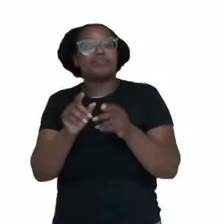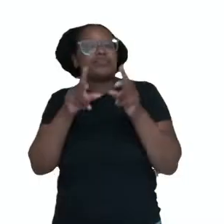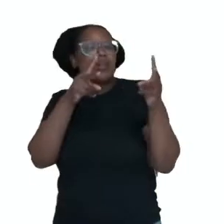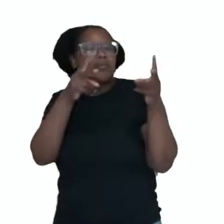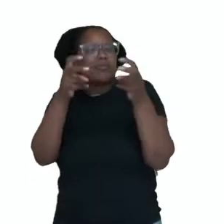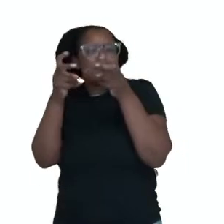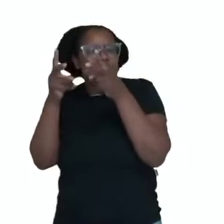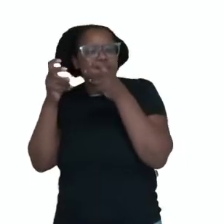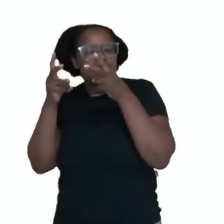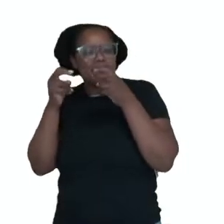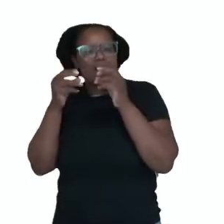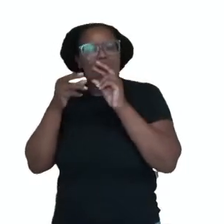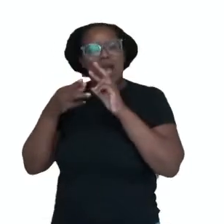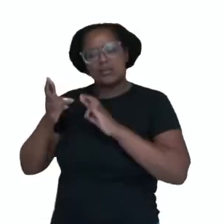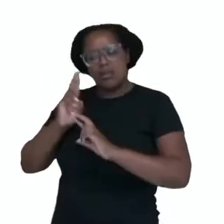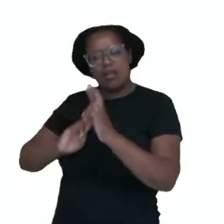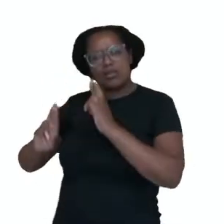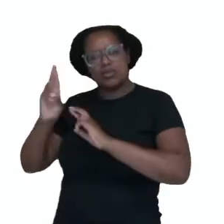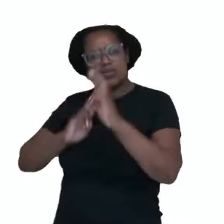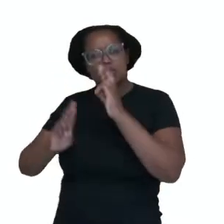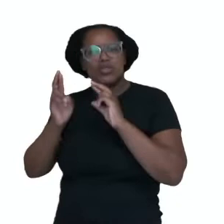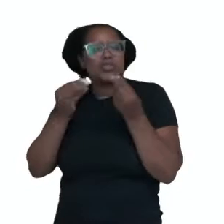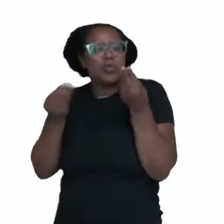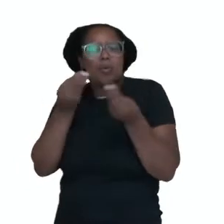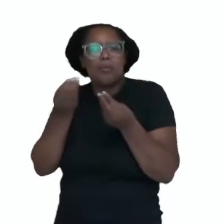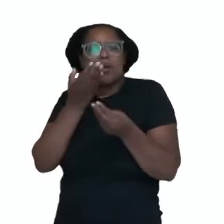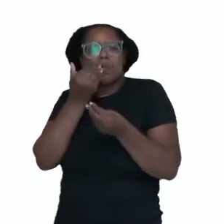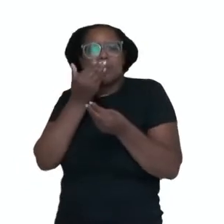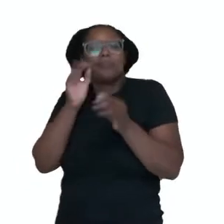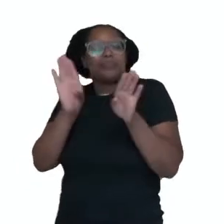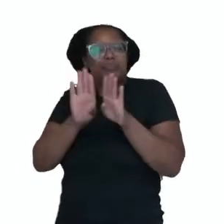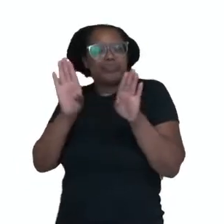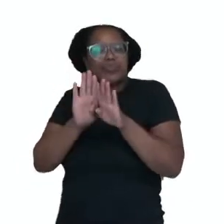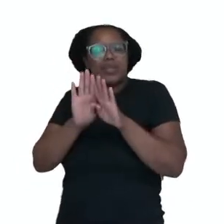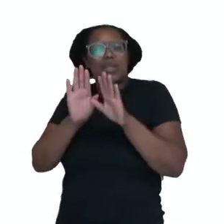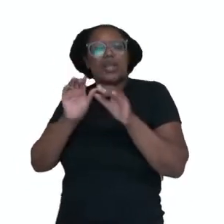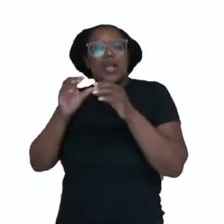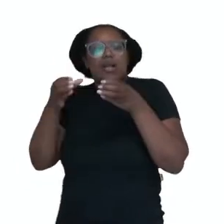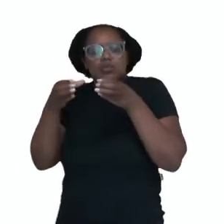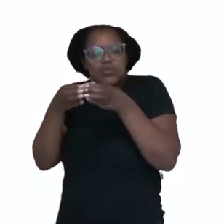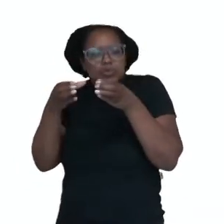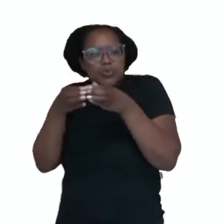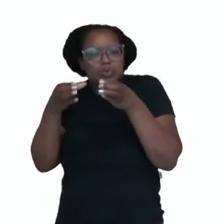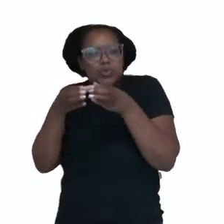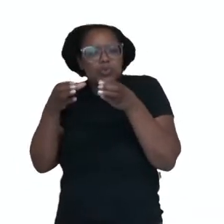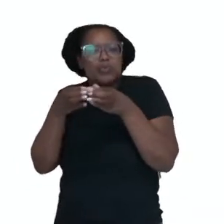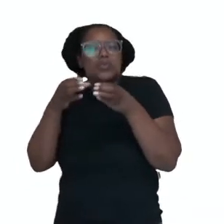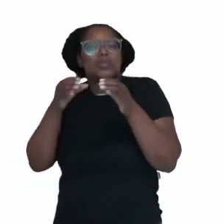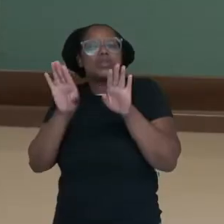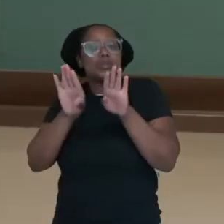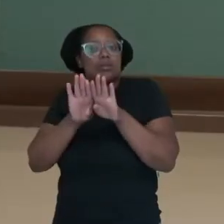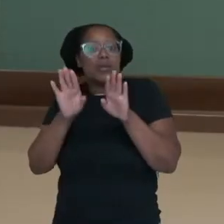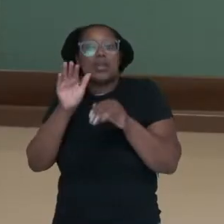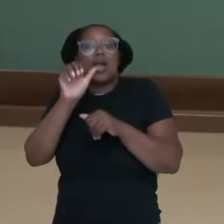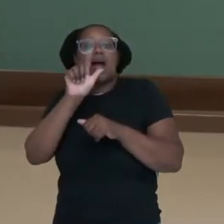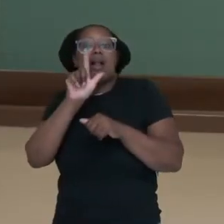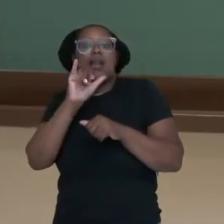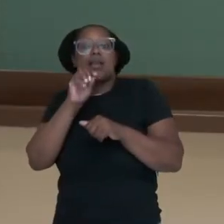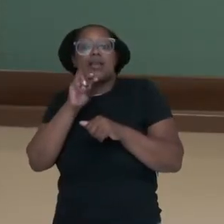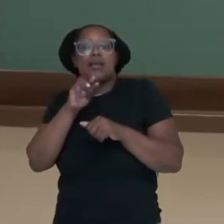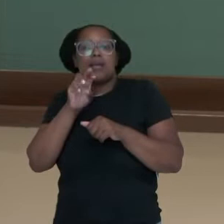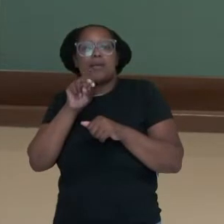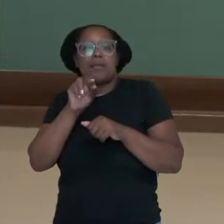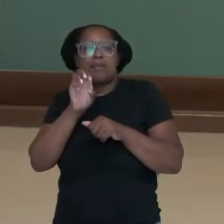as relações alimentares e as posições tróficas em cadeias e teias alimentares.